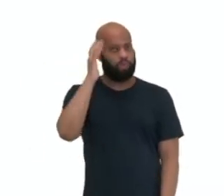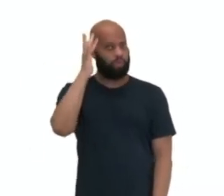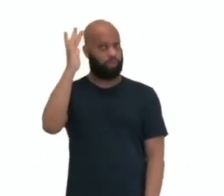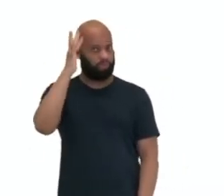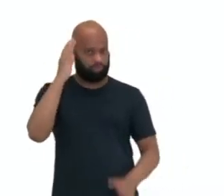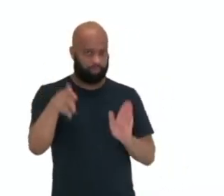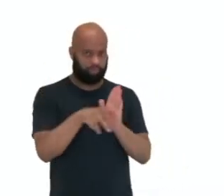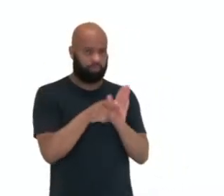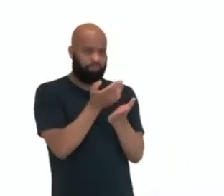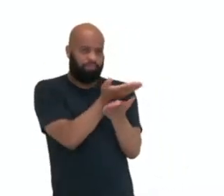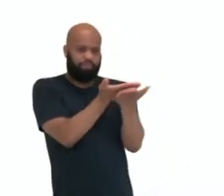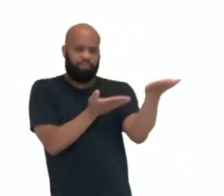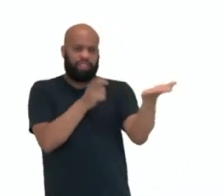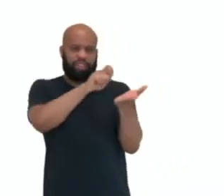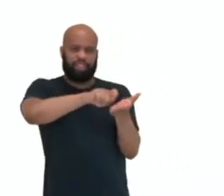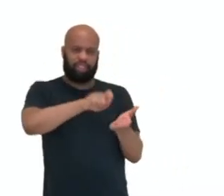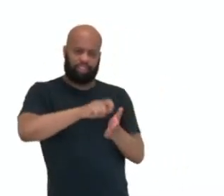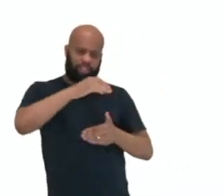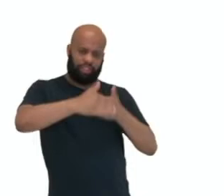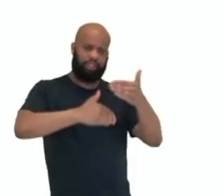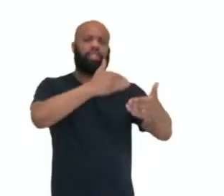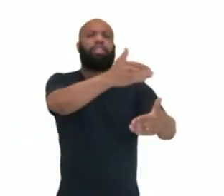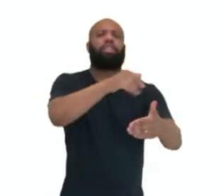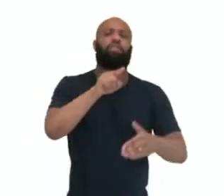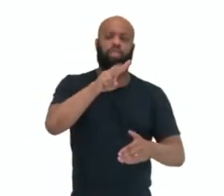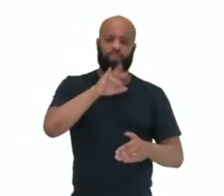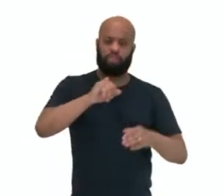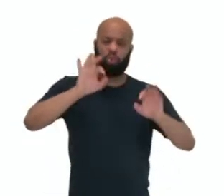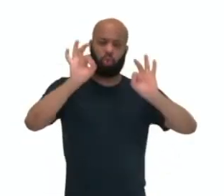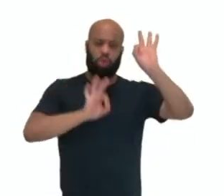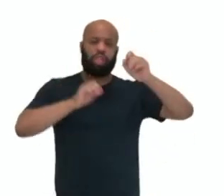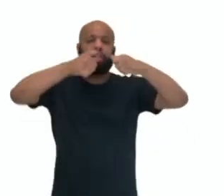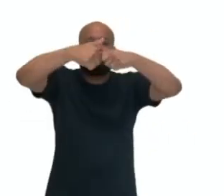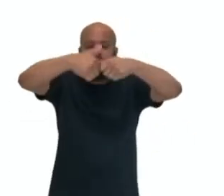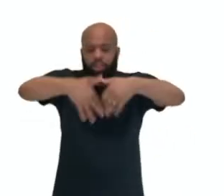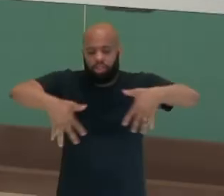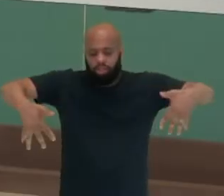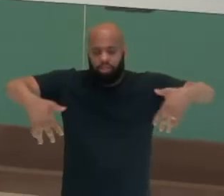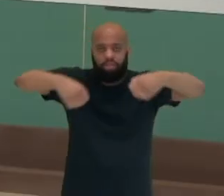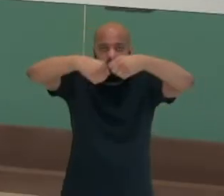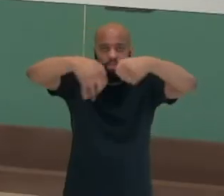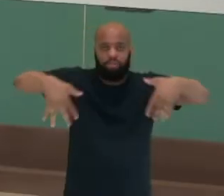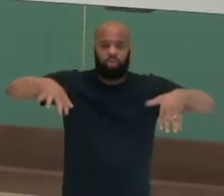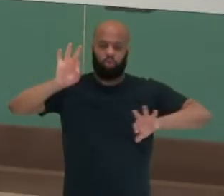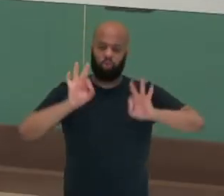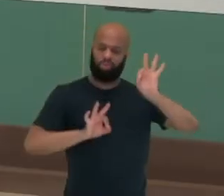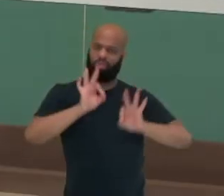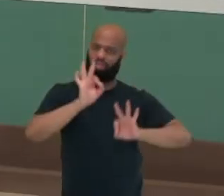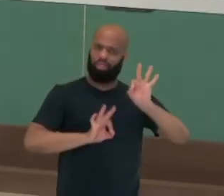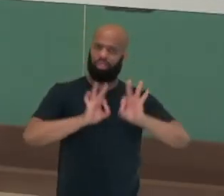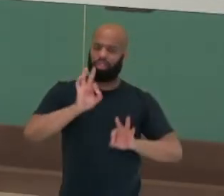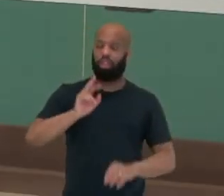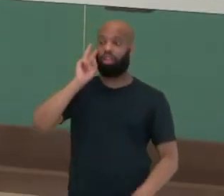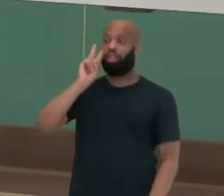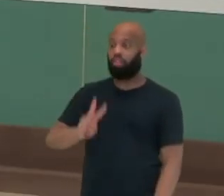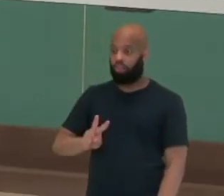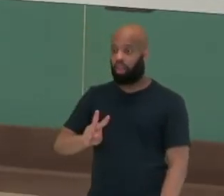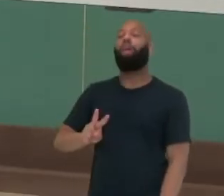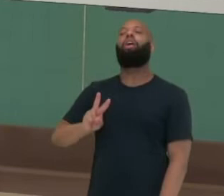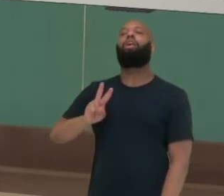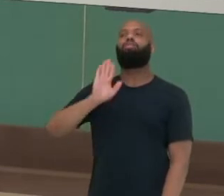tábula rasa, e você pode montar isso a partir de um mapa mental que você possa ali bater o olho e